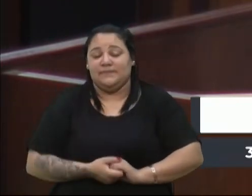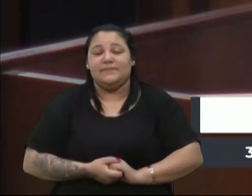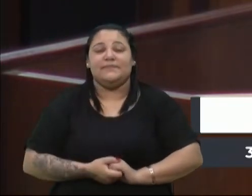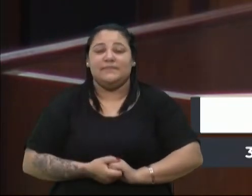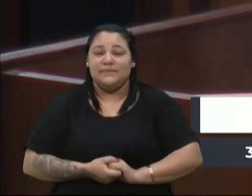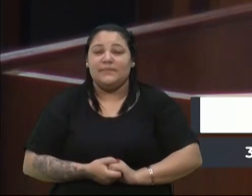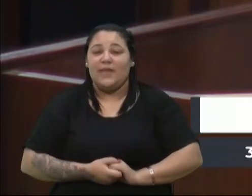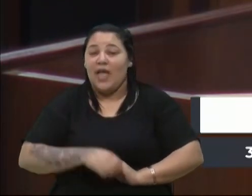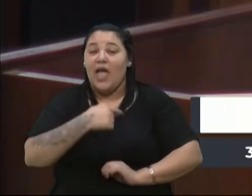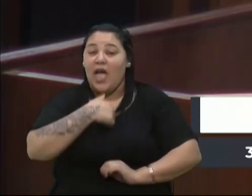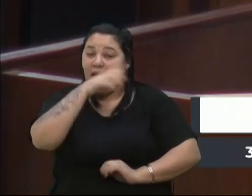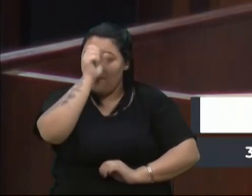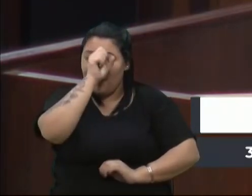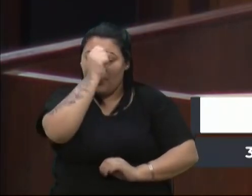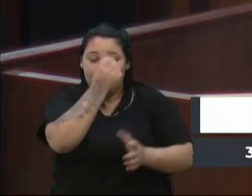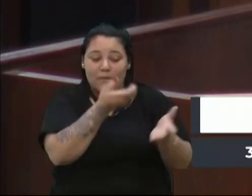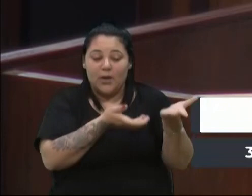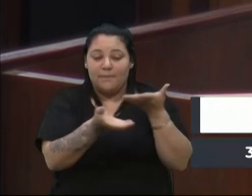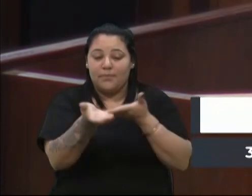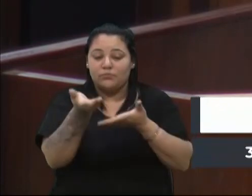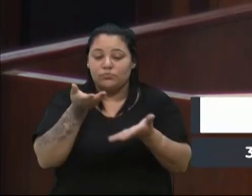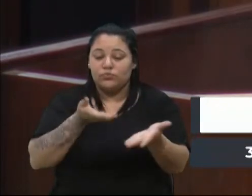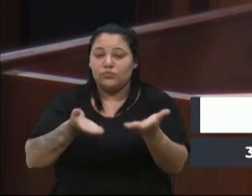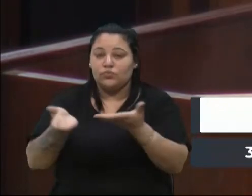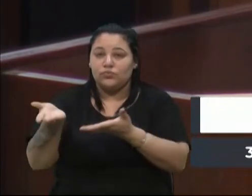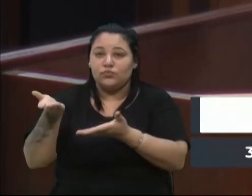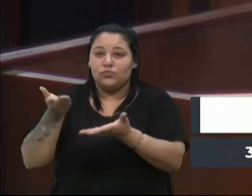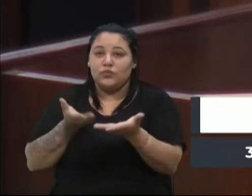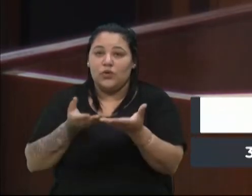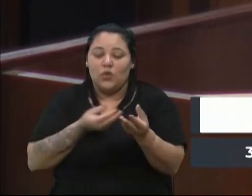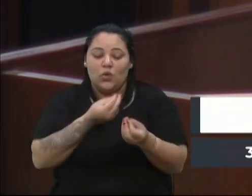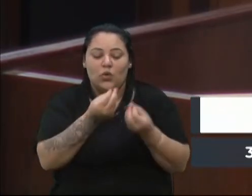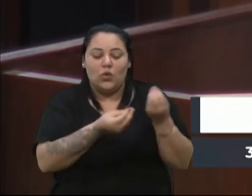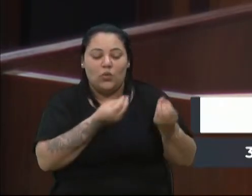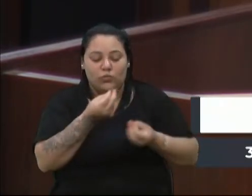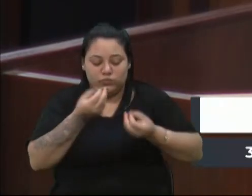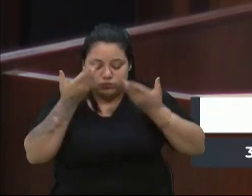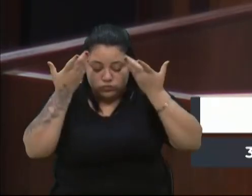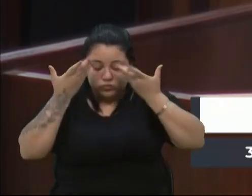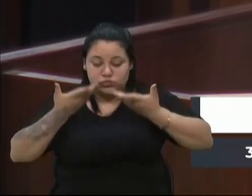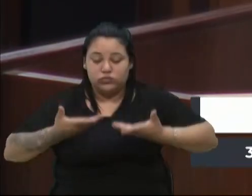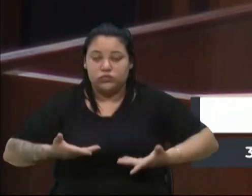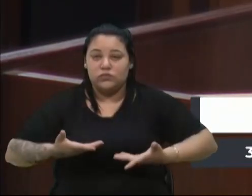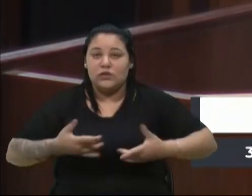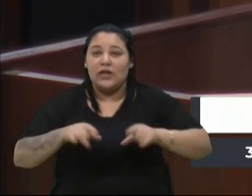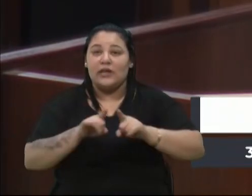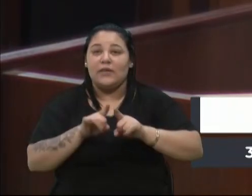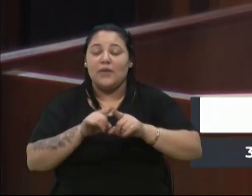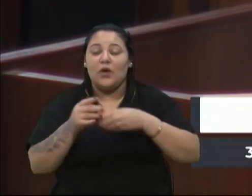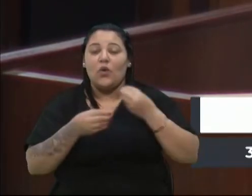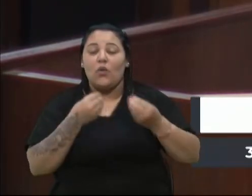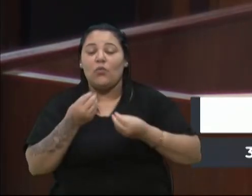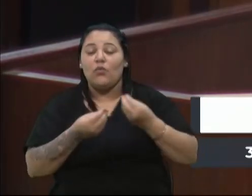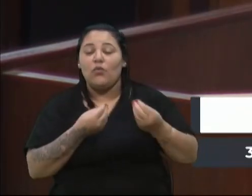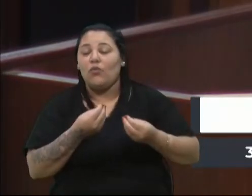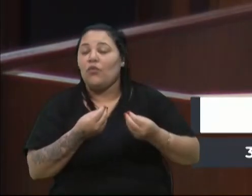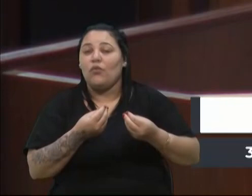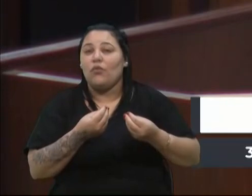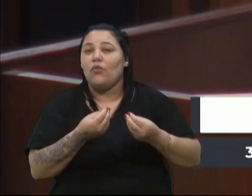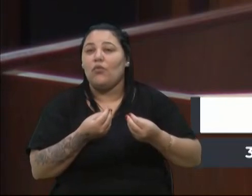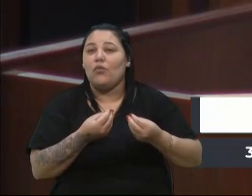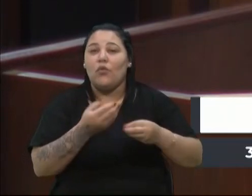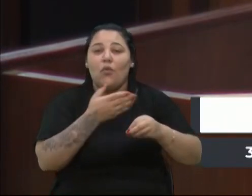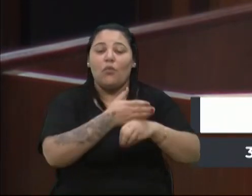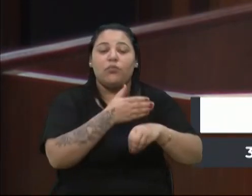E aprendem uns com os outros a como ser e como estar, né? O repertório também auxilia nesse caminho. Que músicas a gente